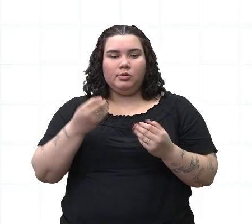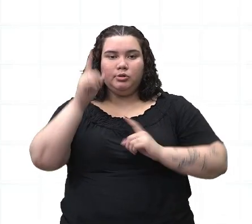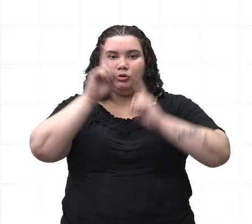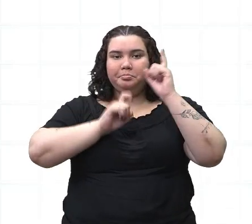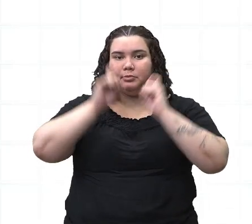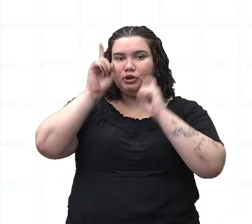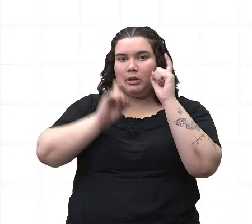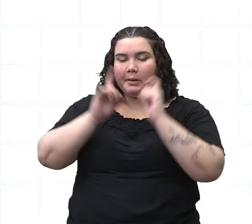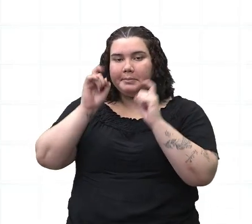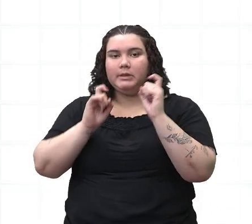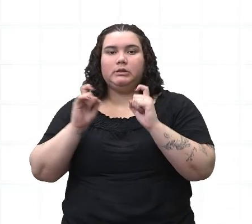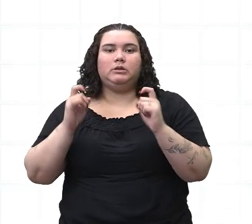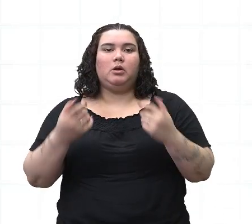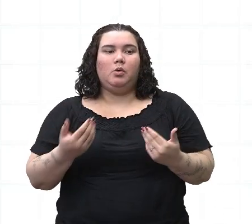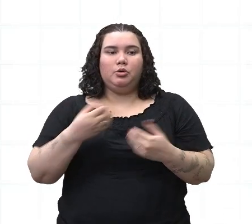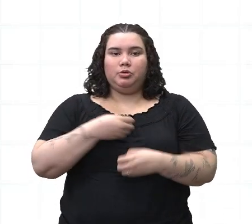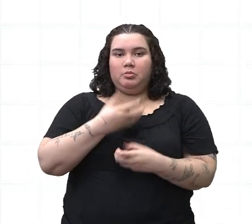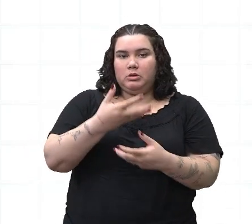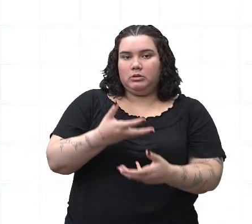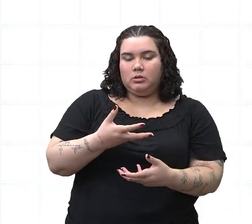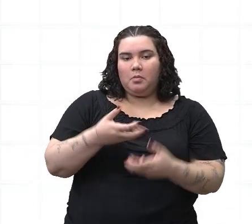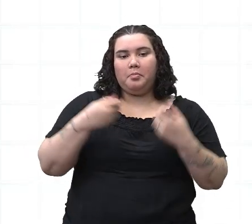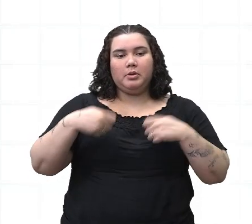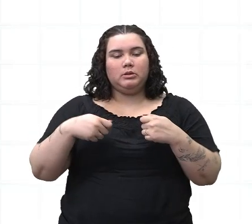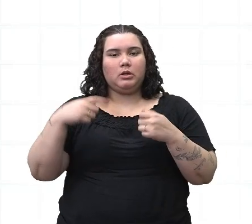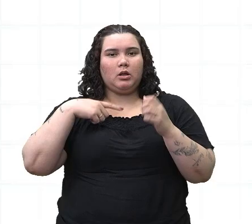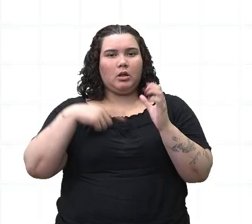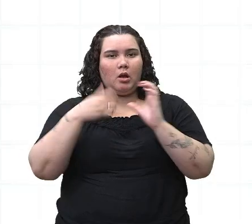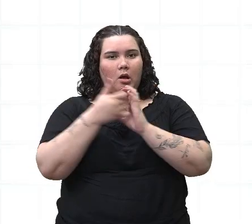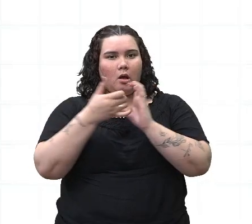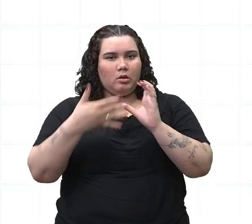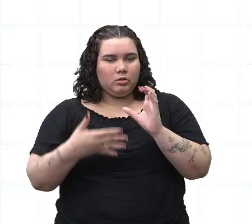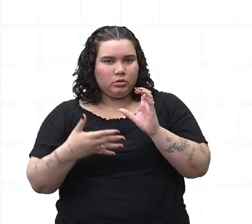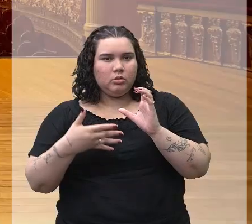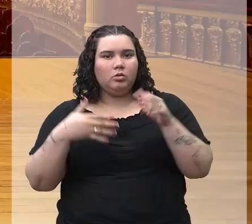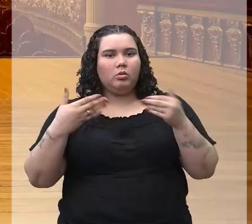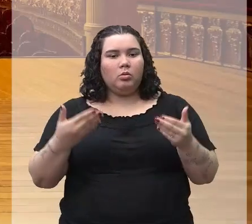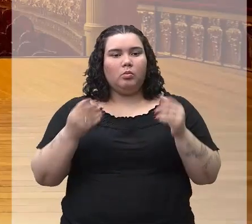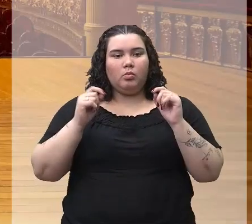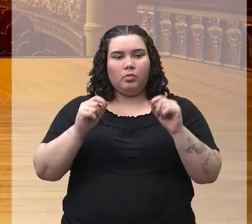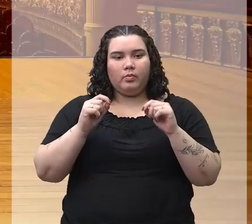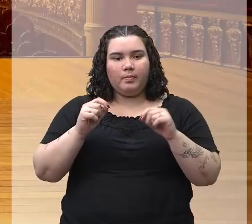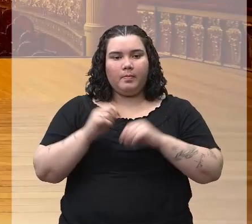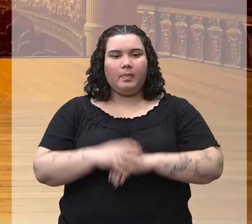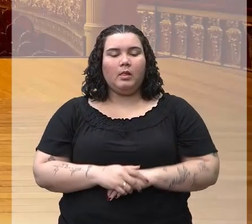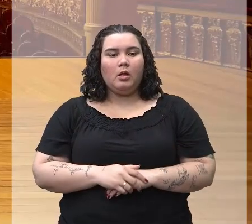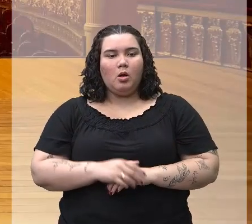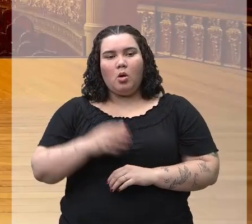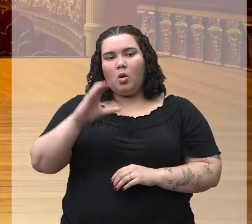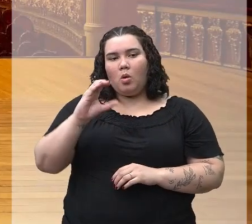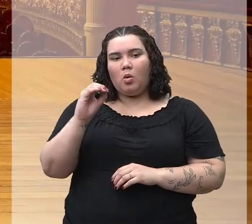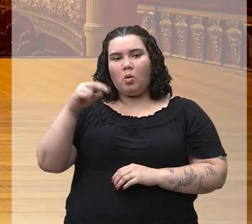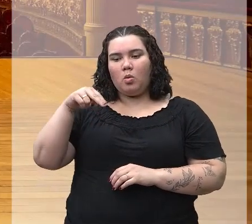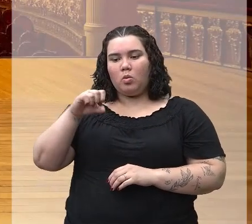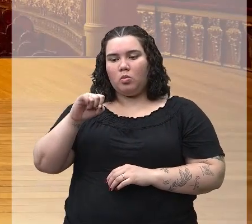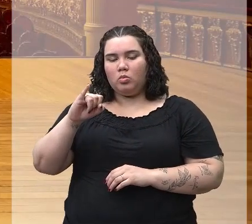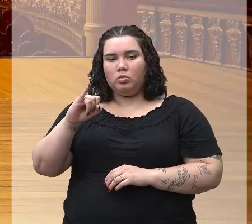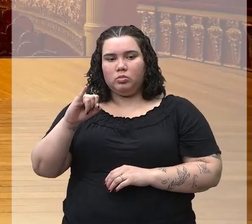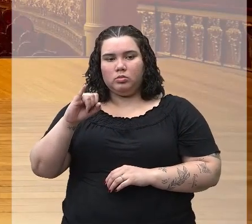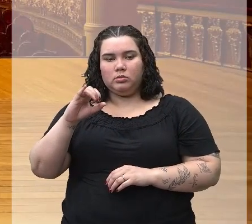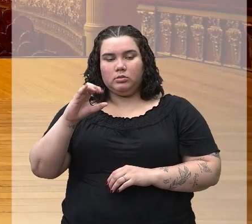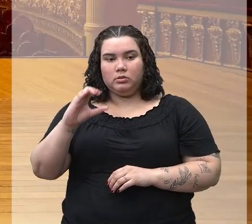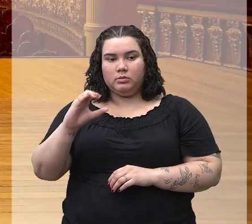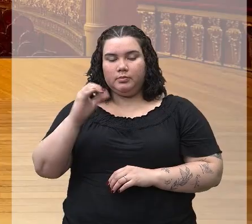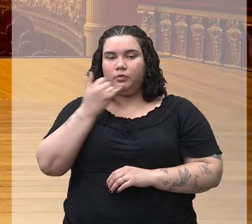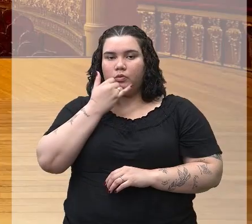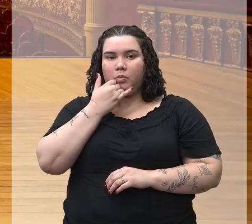teatral, ele precisa ter alguns elementos e um deles é a consciência corporal. Vamos conversar sobre a consciência